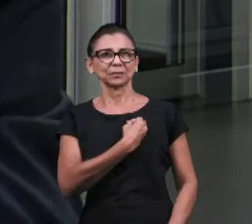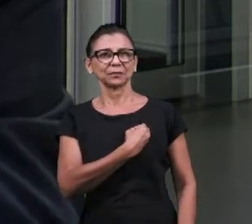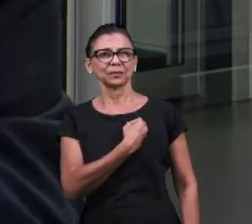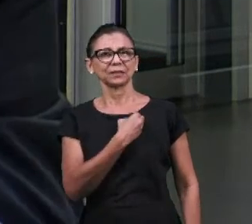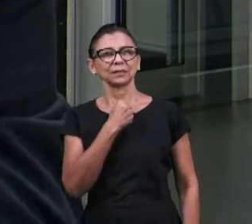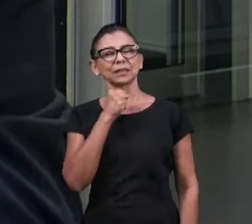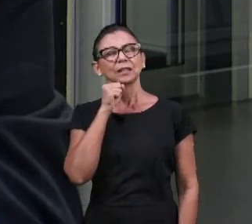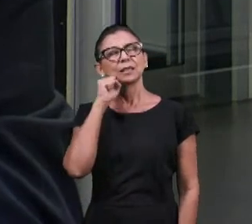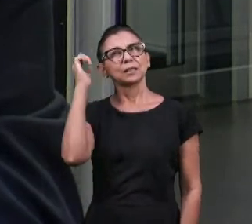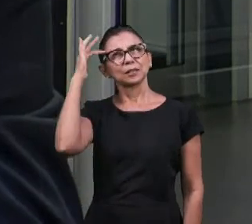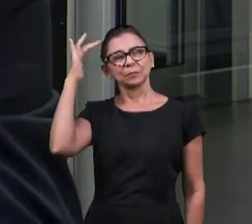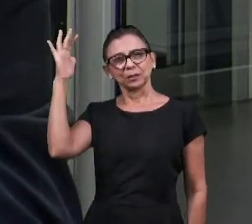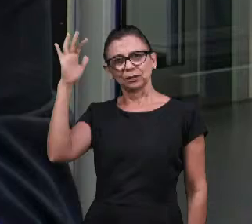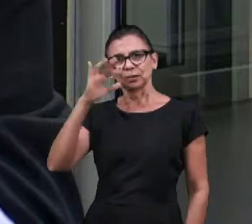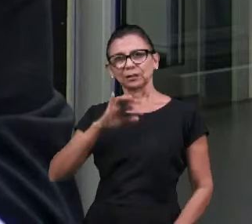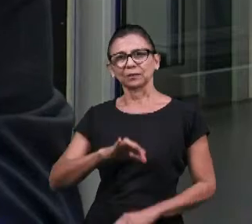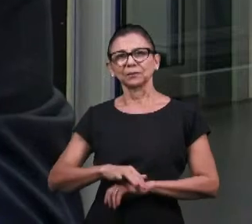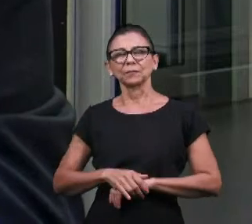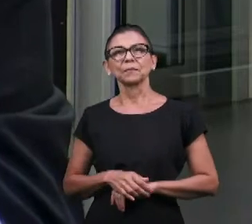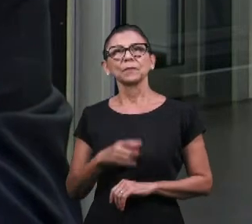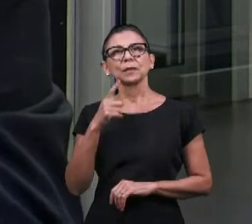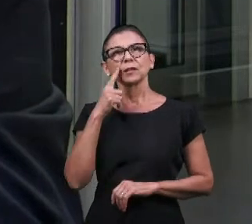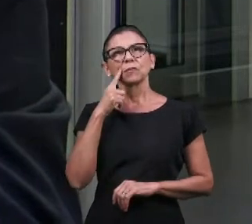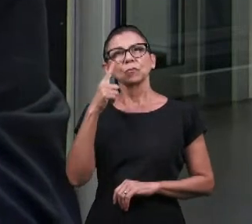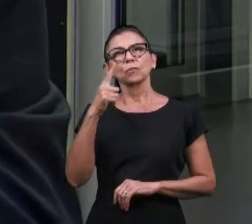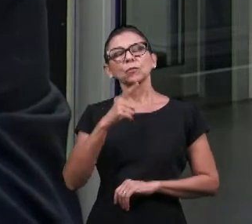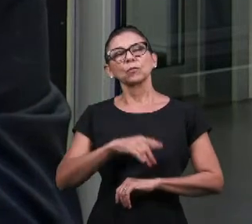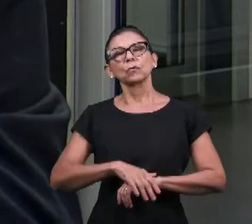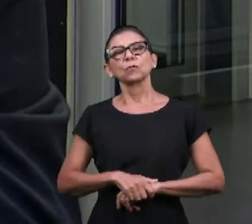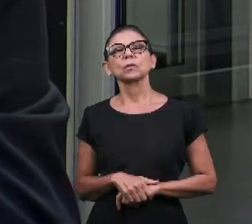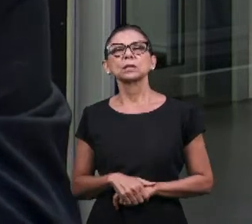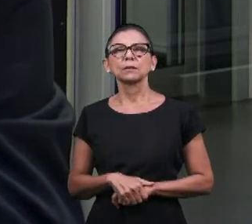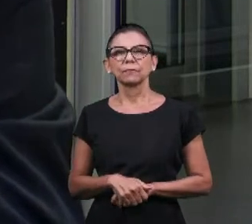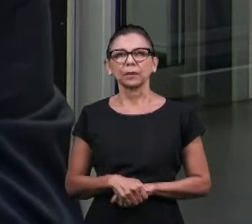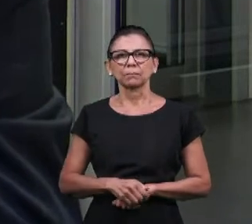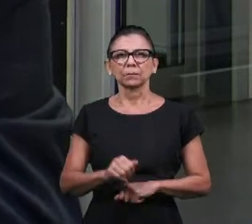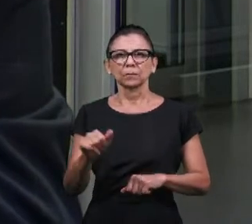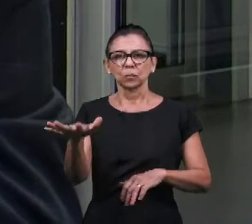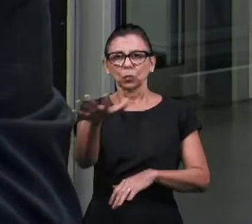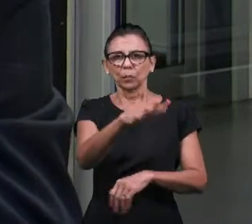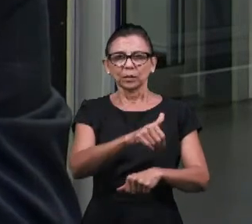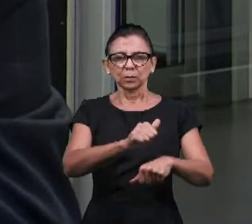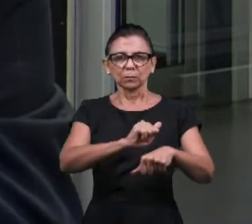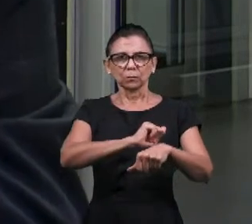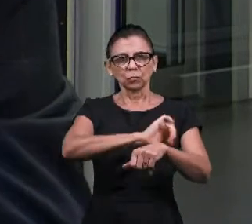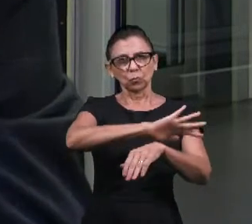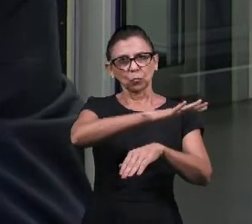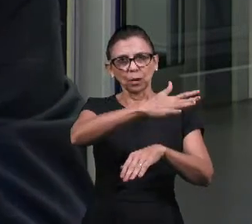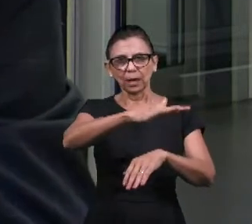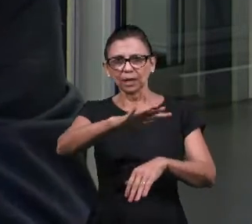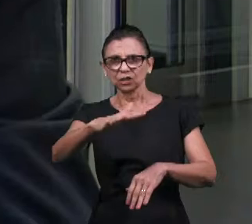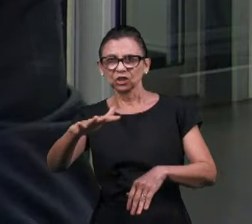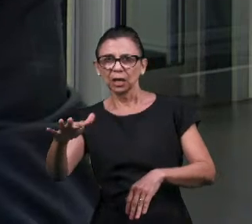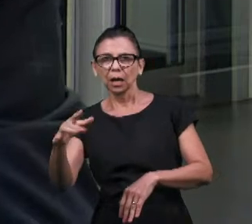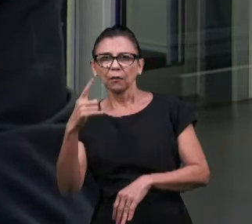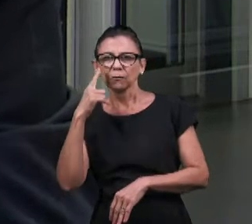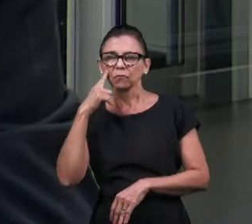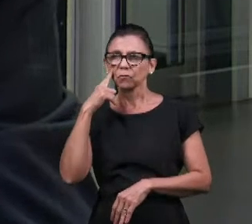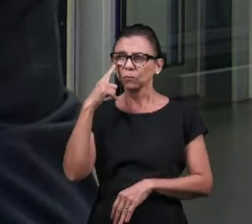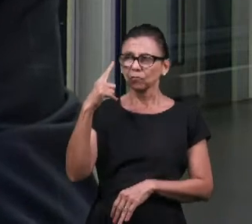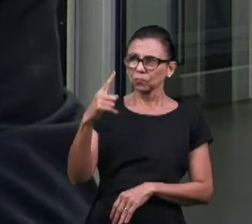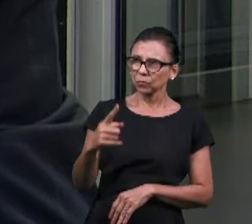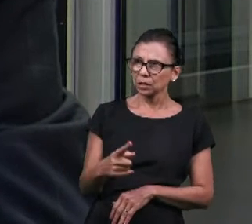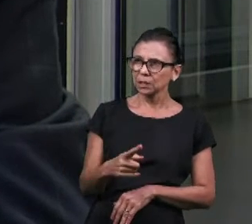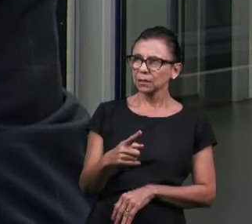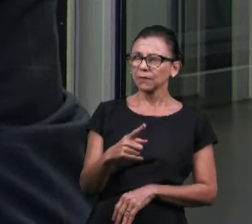o seguinte, quando você vai pro campo, você vê dono de uma propriedade, ele marcar o seu animal. Assim Deus faz com a gente. Ele marca